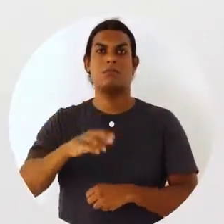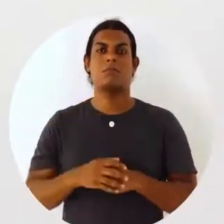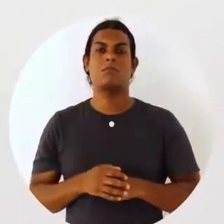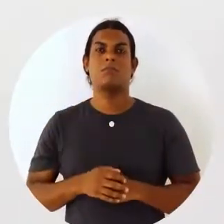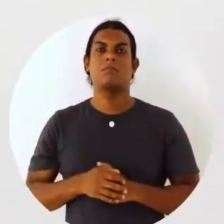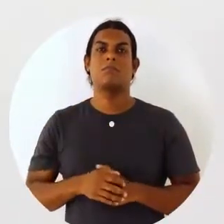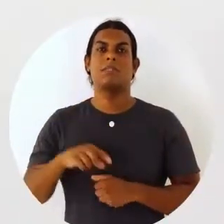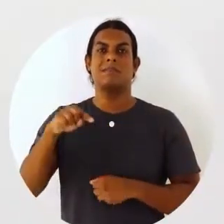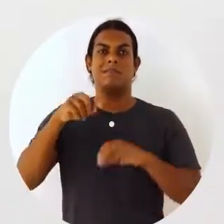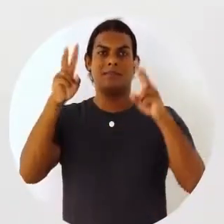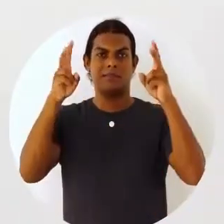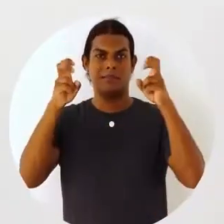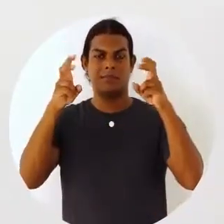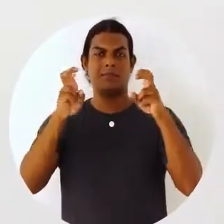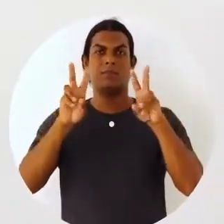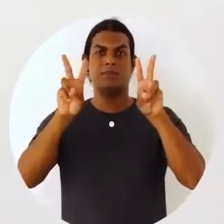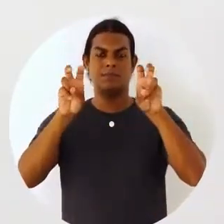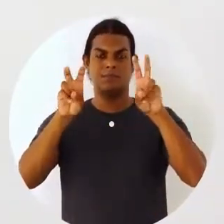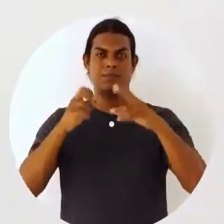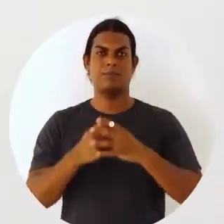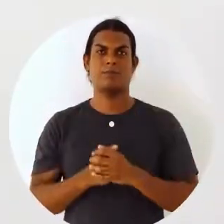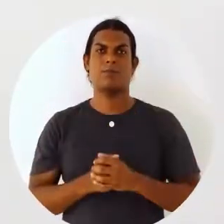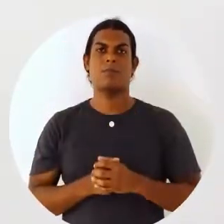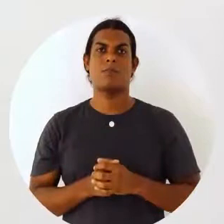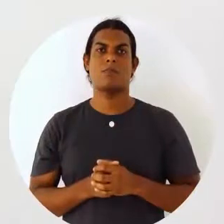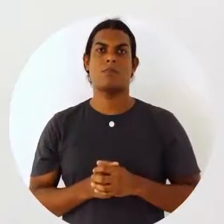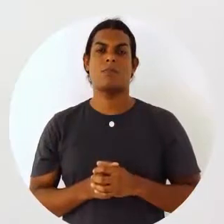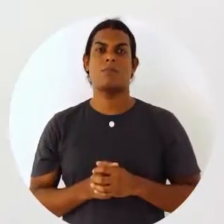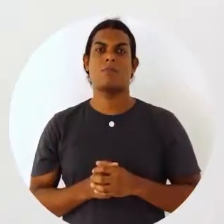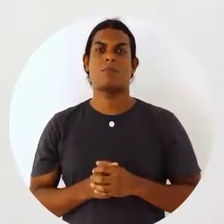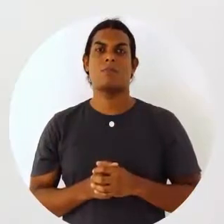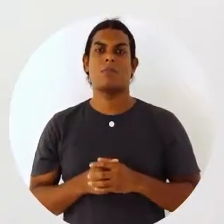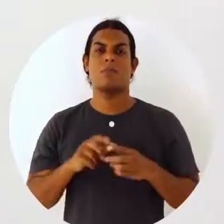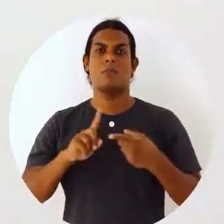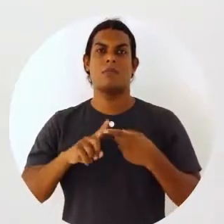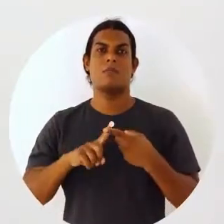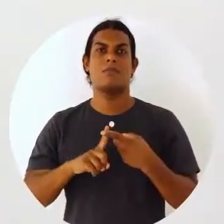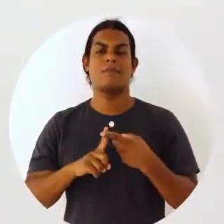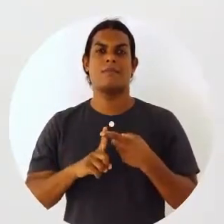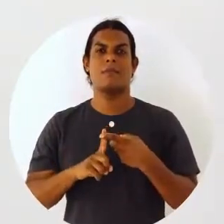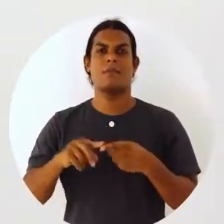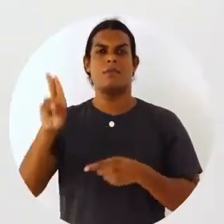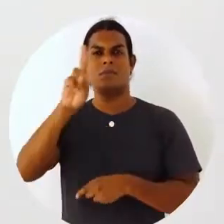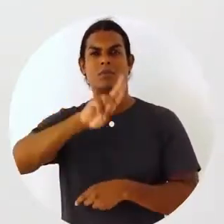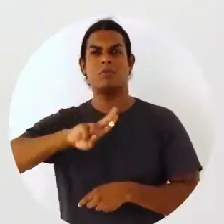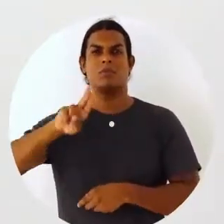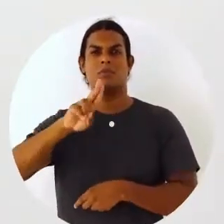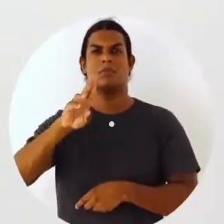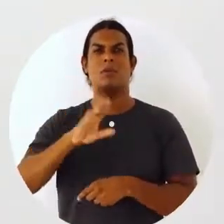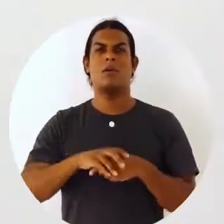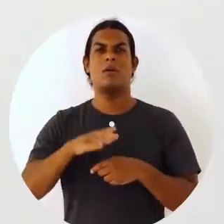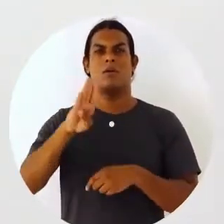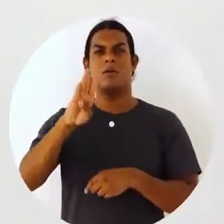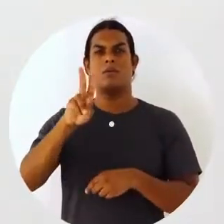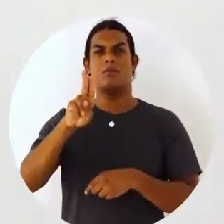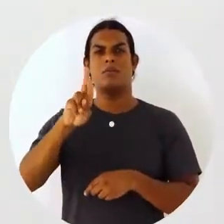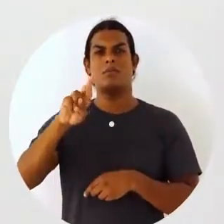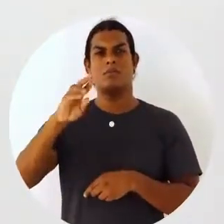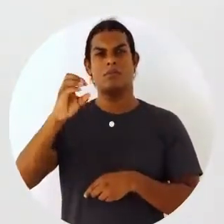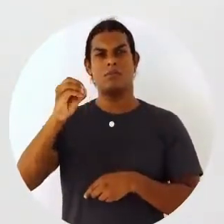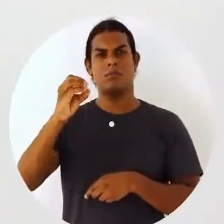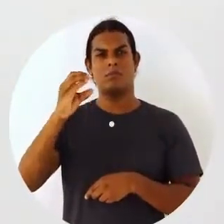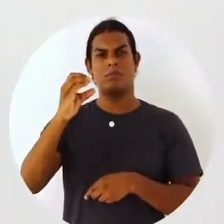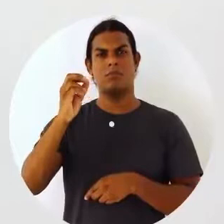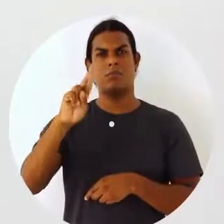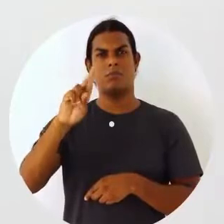é um aspecto importante da escola estruturalista. A escola estruturalista ela trouxe preceitos também da burocracia. A burocracia, como vocês